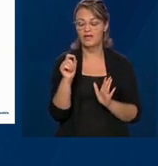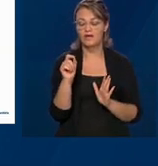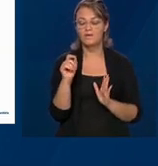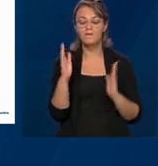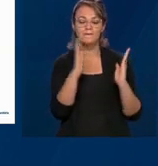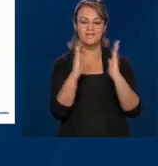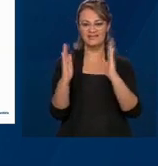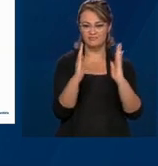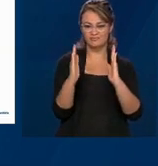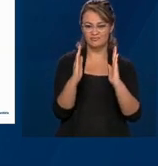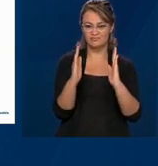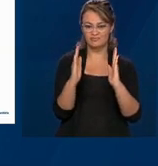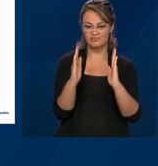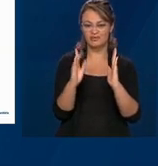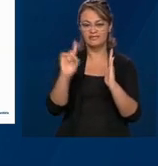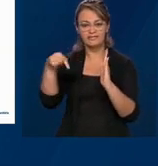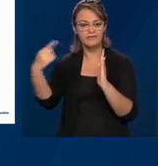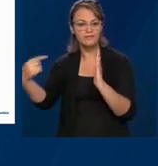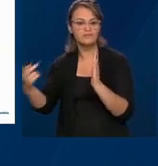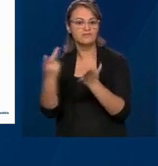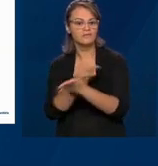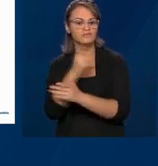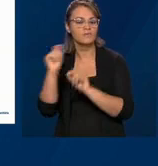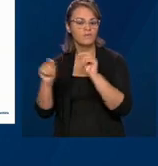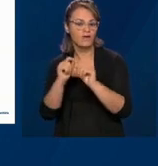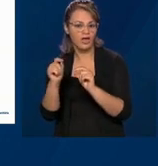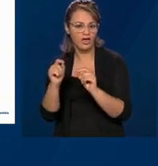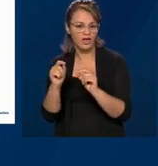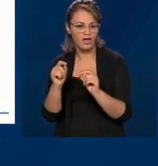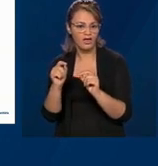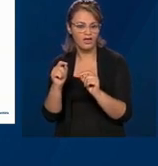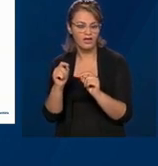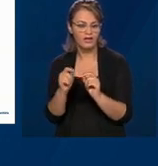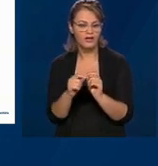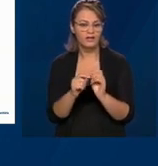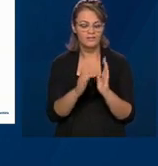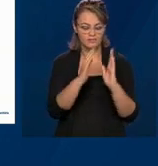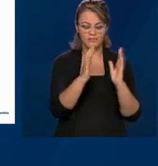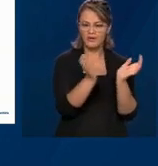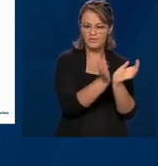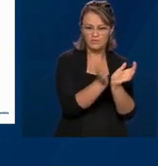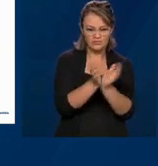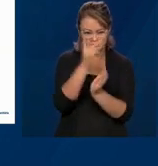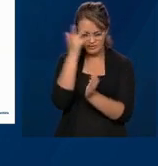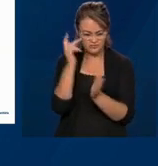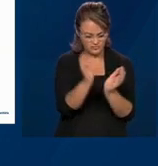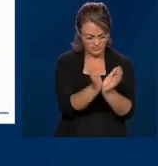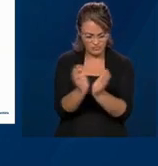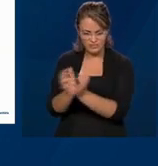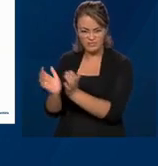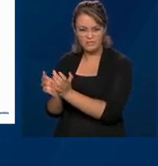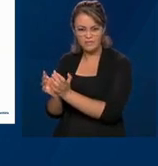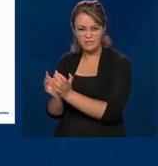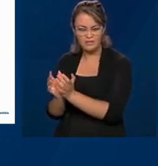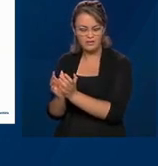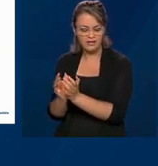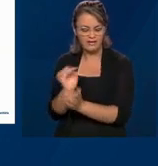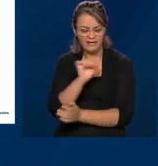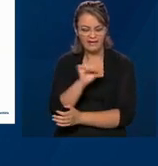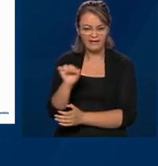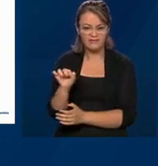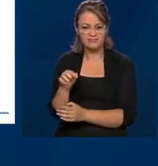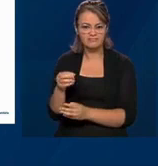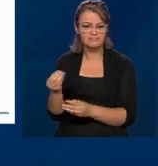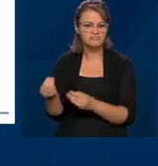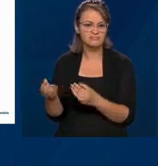proteção, qual o esquema posológico que seria mais adequado para cada um desses grupos e se existe essa questão que eu falei para vocês